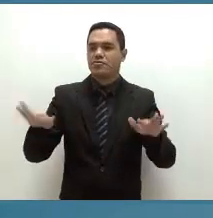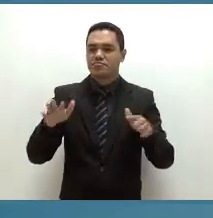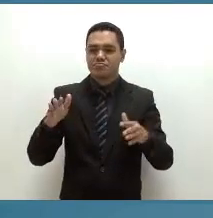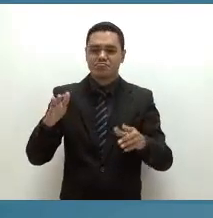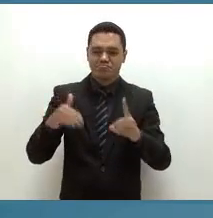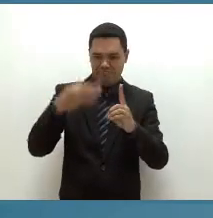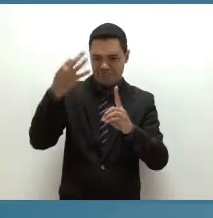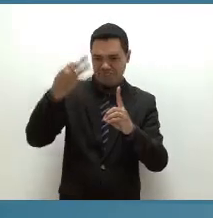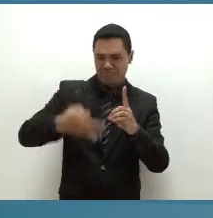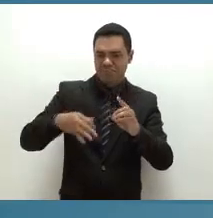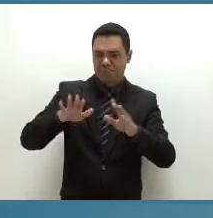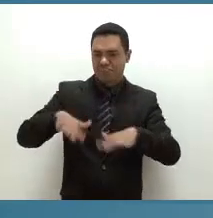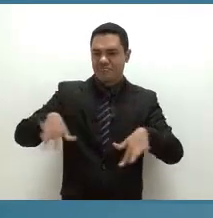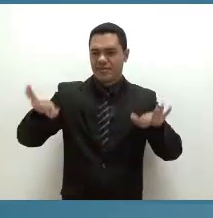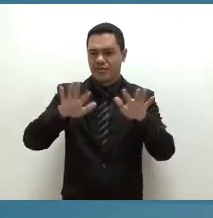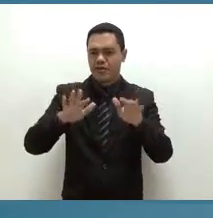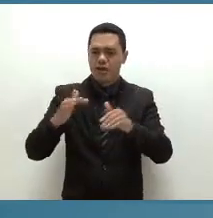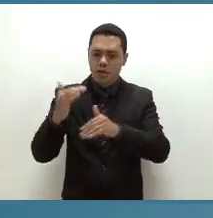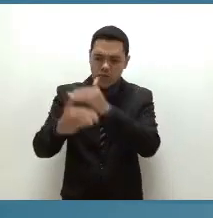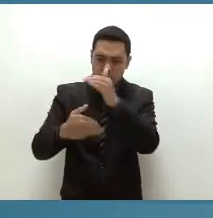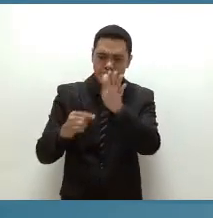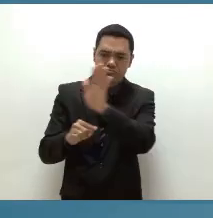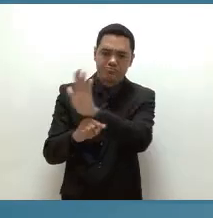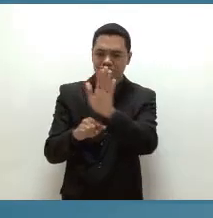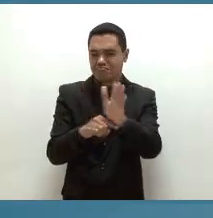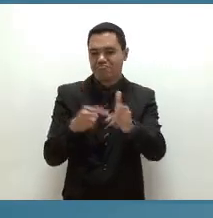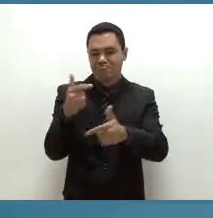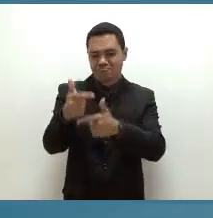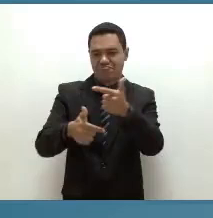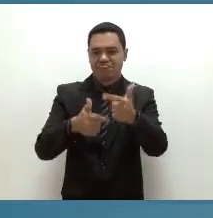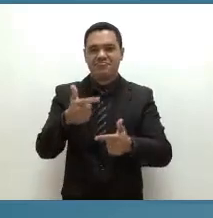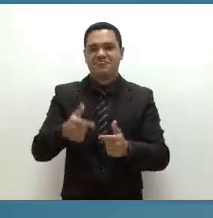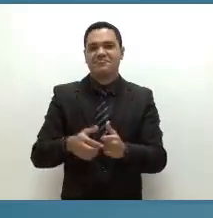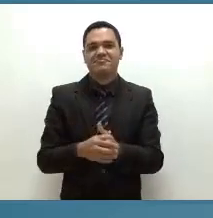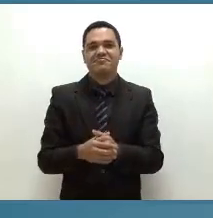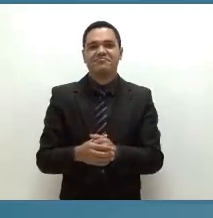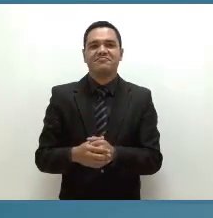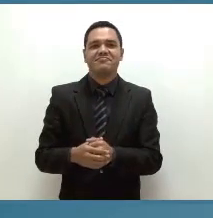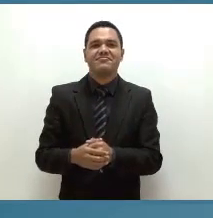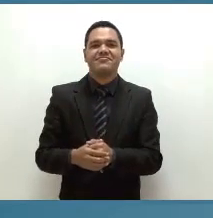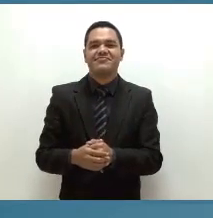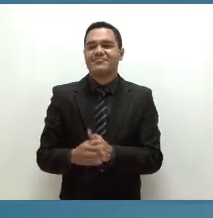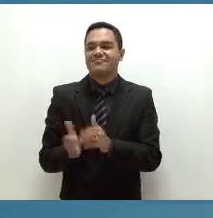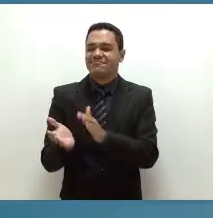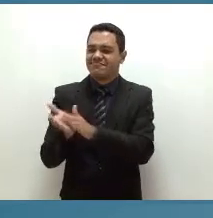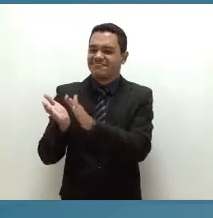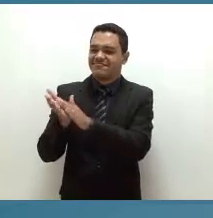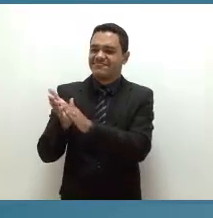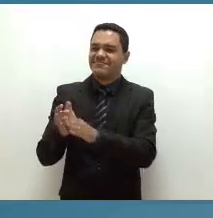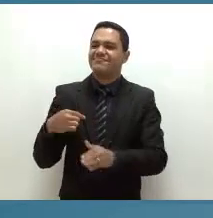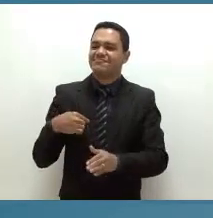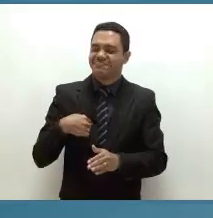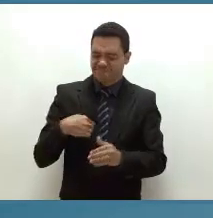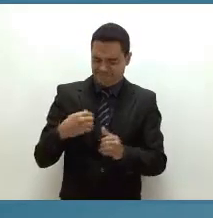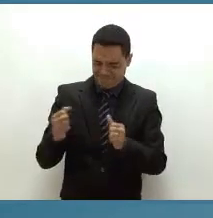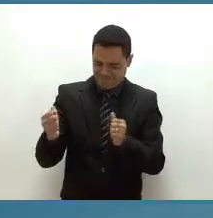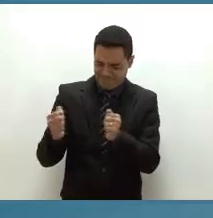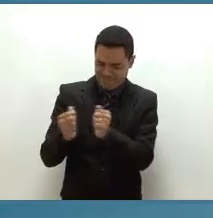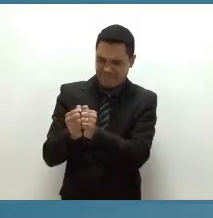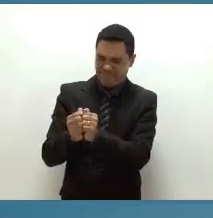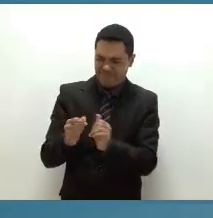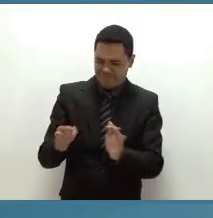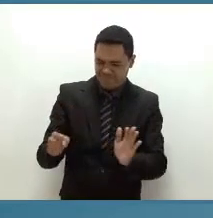e buscando a melhoria do nosso serviço para o desembargador Roberto. Parabéns, conte comigo